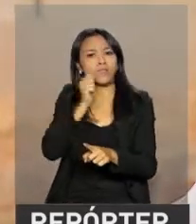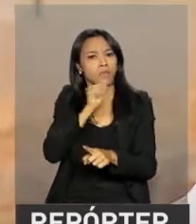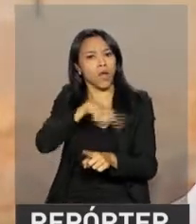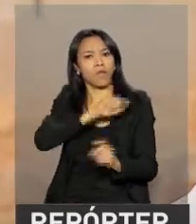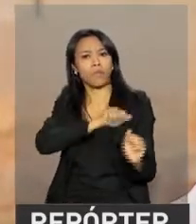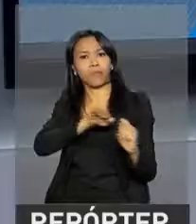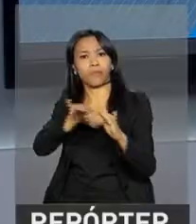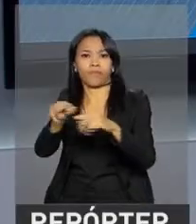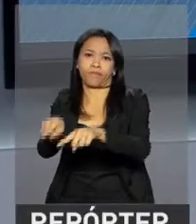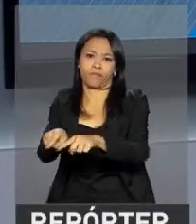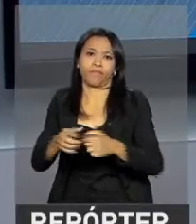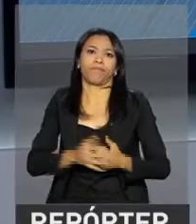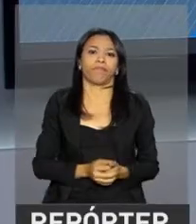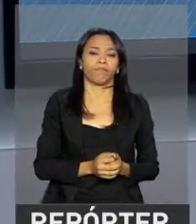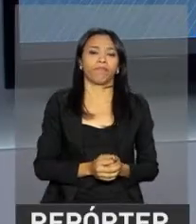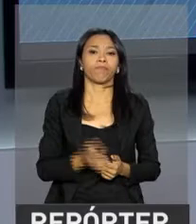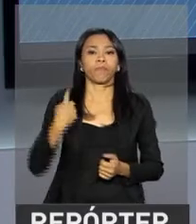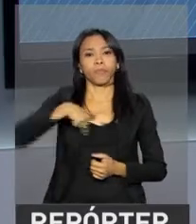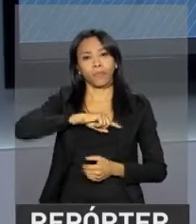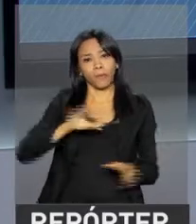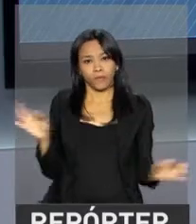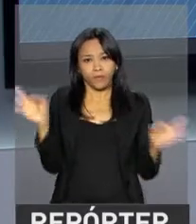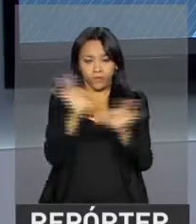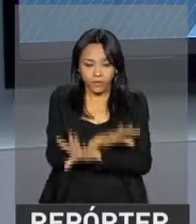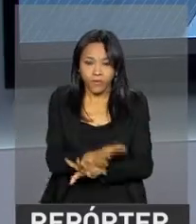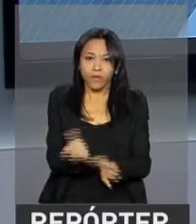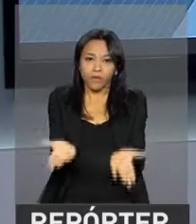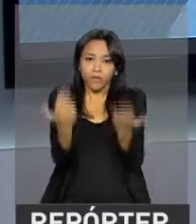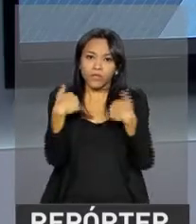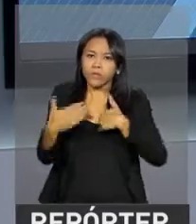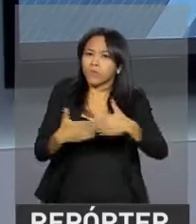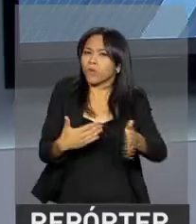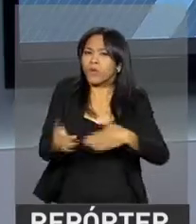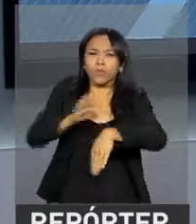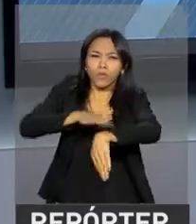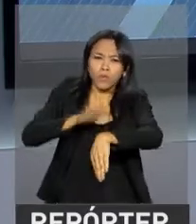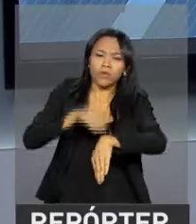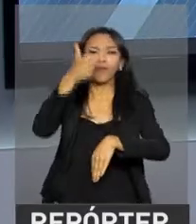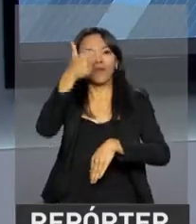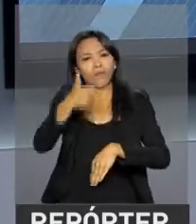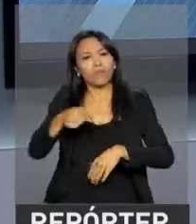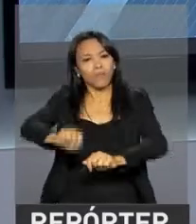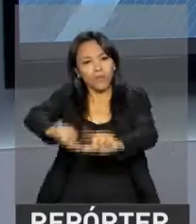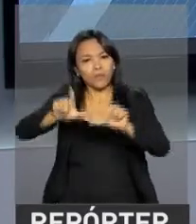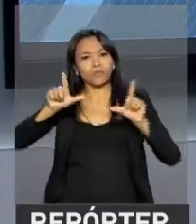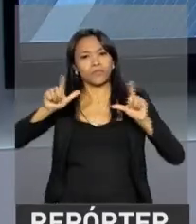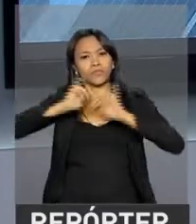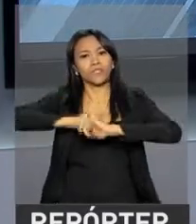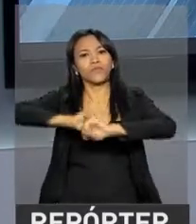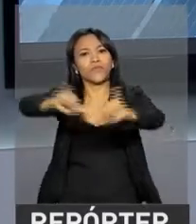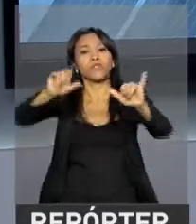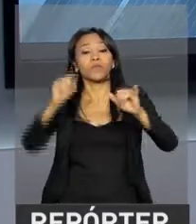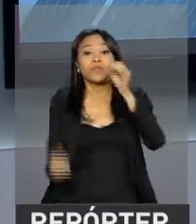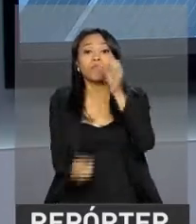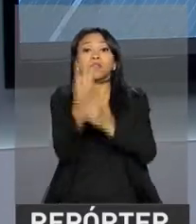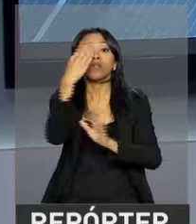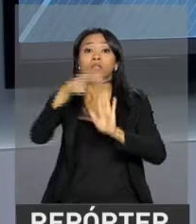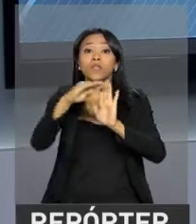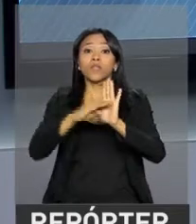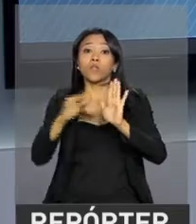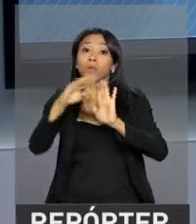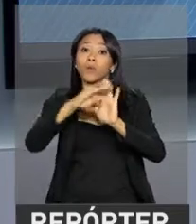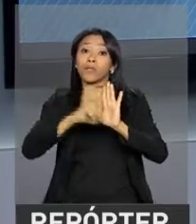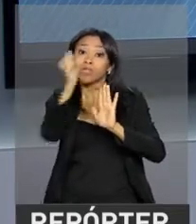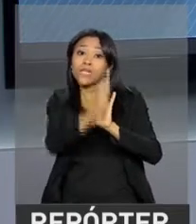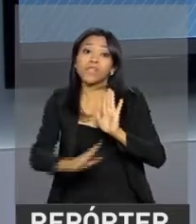mães aí e nós ficamos por aqui voltamos a qualquer momento com a transmissão ao vivo da cerimônia de lançamento do programa nacional